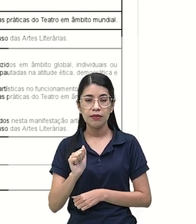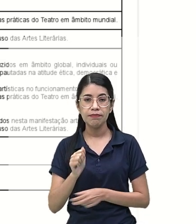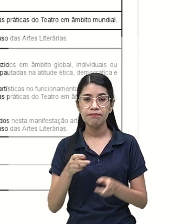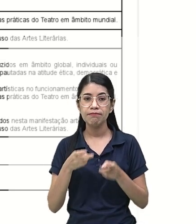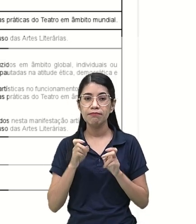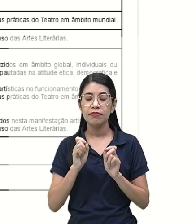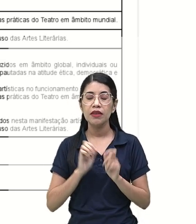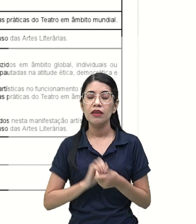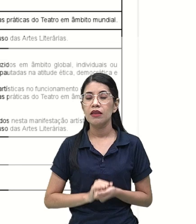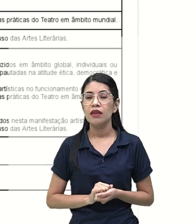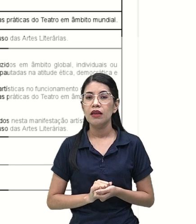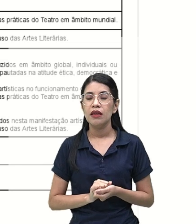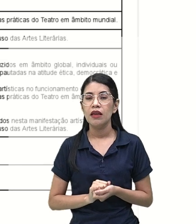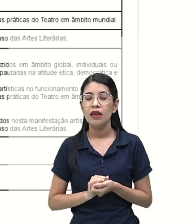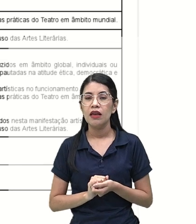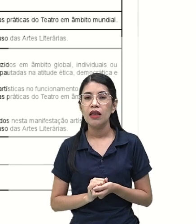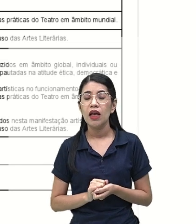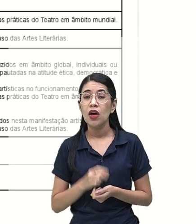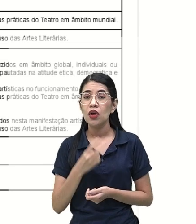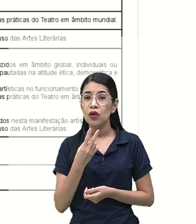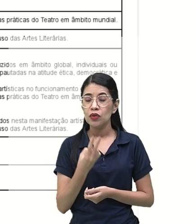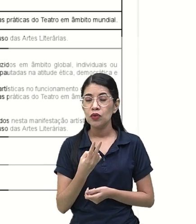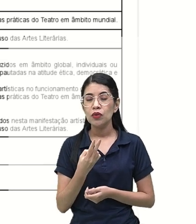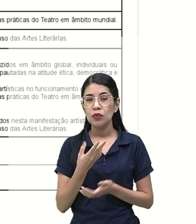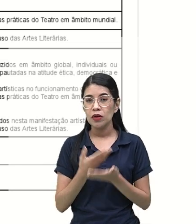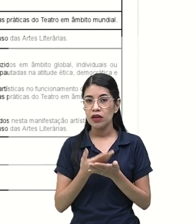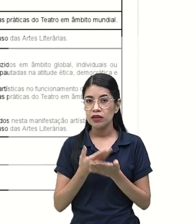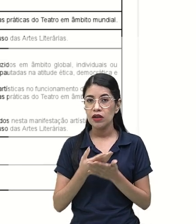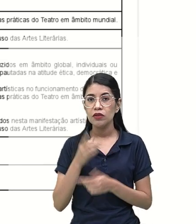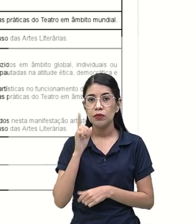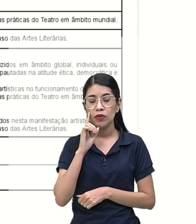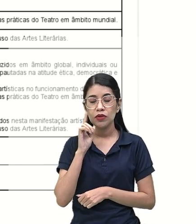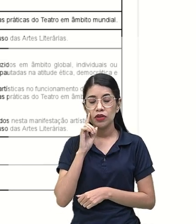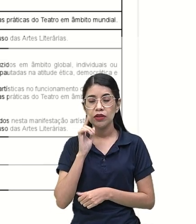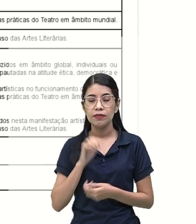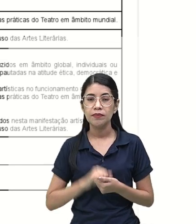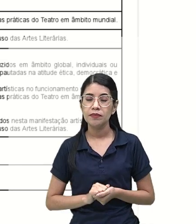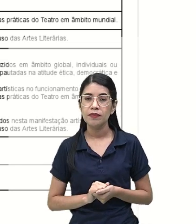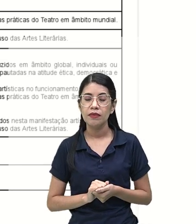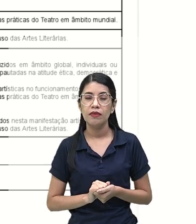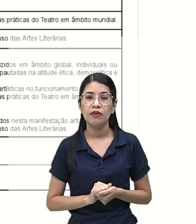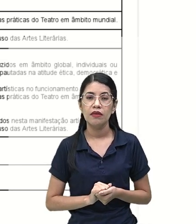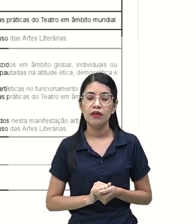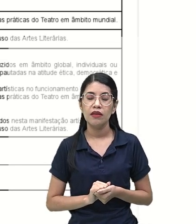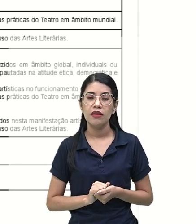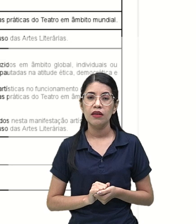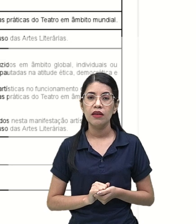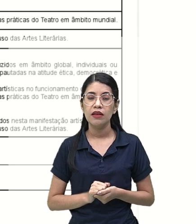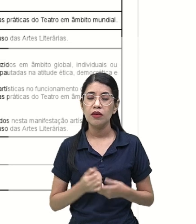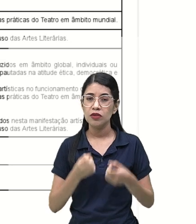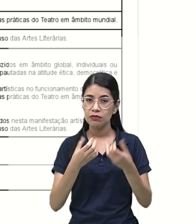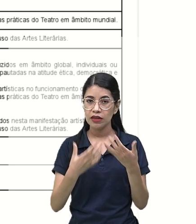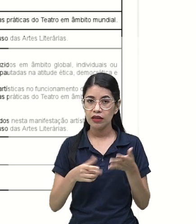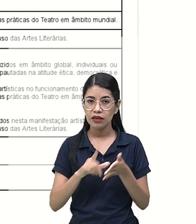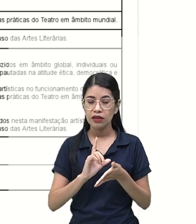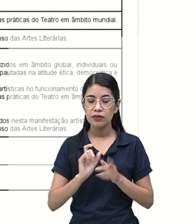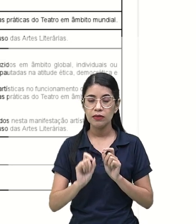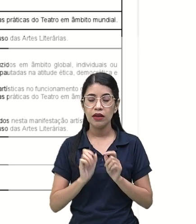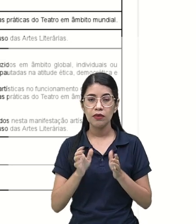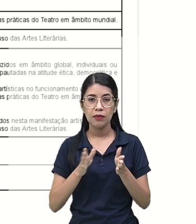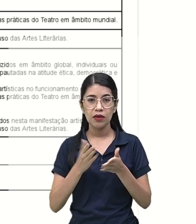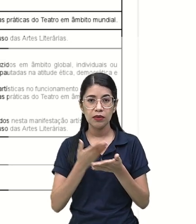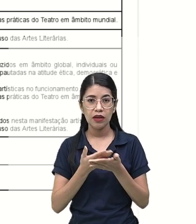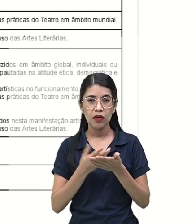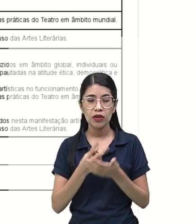dias, aliás, é o mesmo dia, 2 aulas. Né? Lembra que eu falei para vocês que nós temos, né, na nossa aula, na nossa